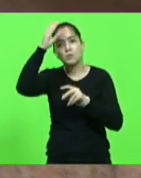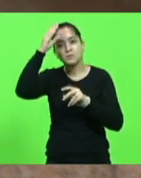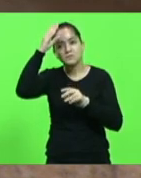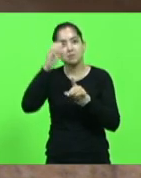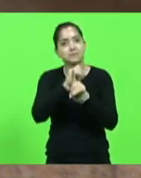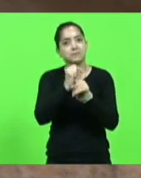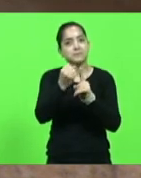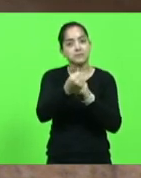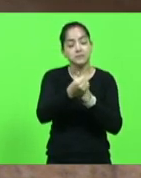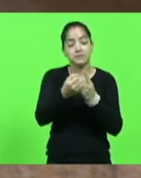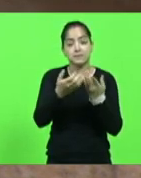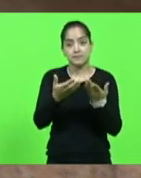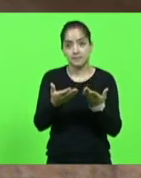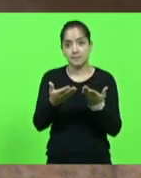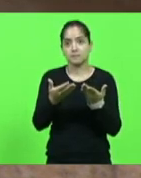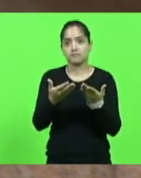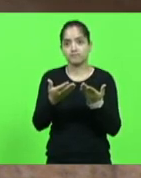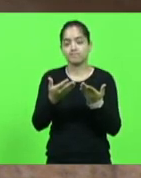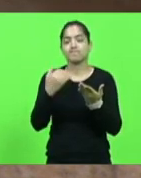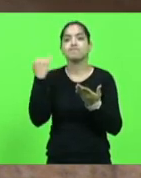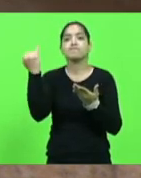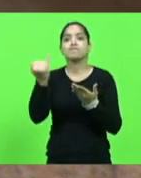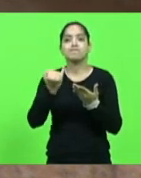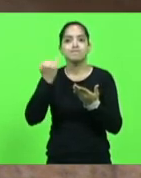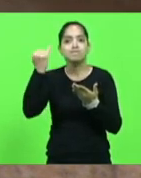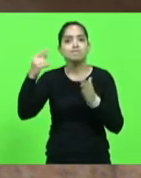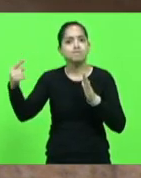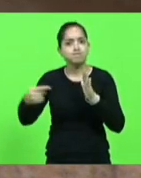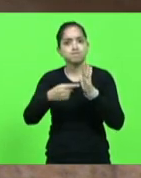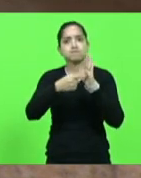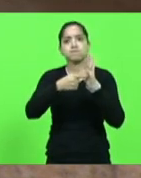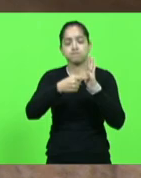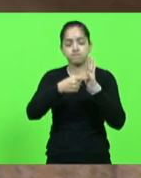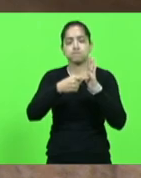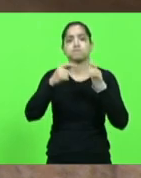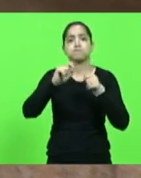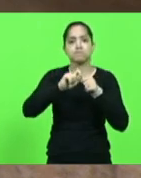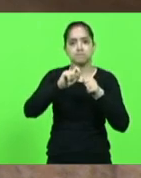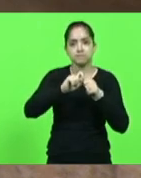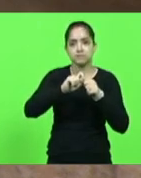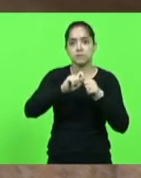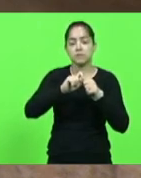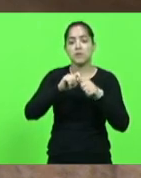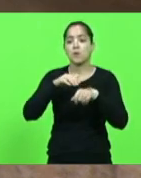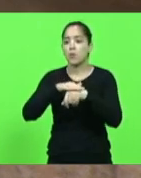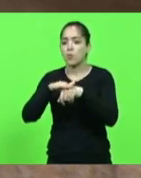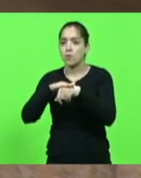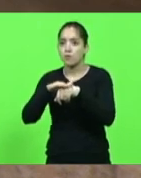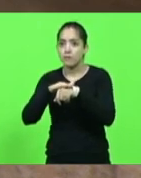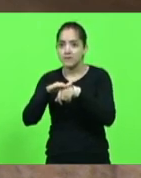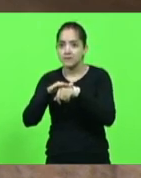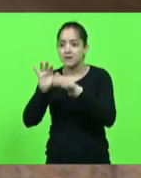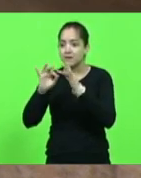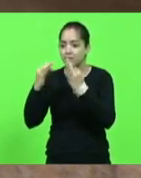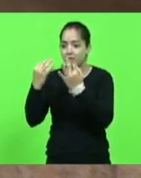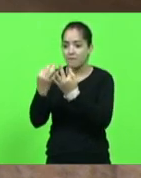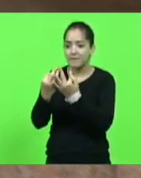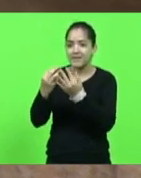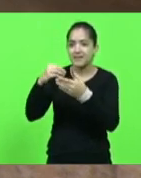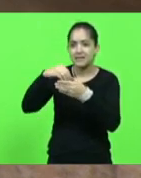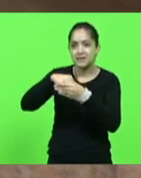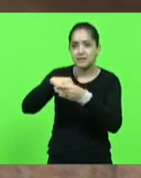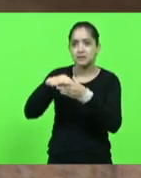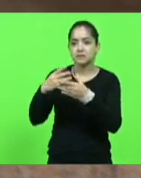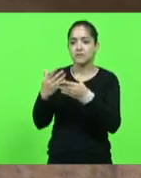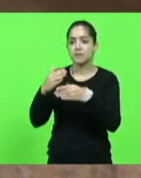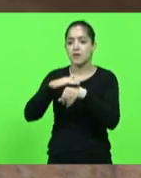sociedade sobre a importância da denúncia, sobre a importância de conversar, inclusive, em família sobre esse assunto.